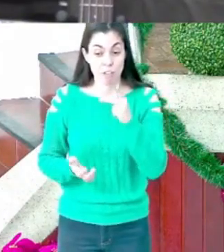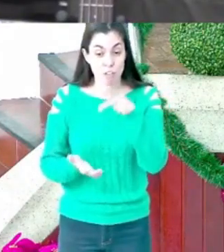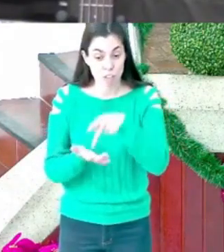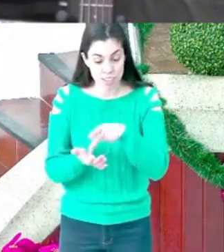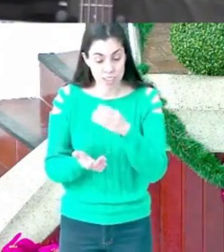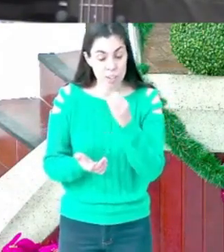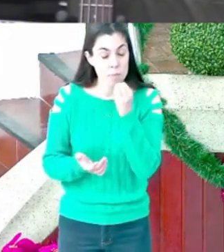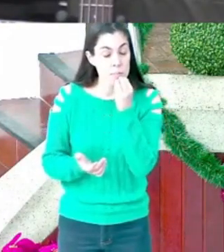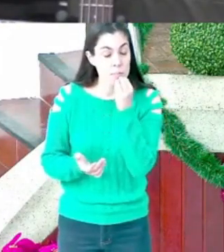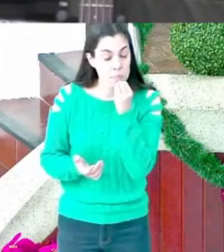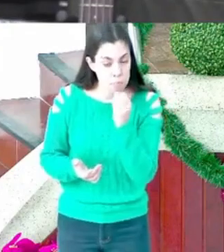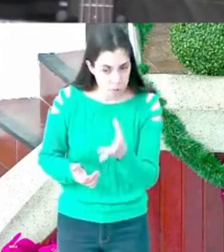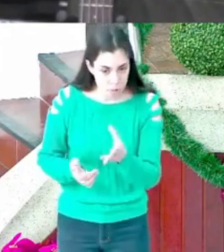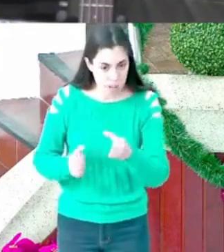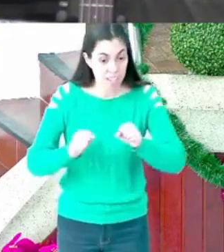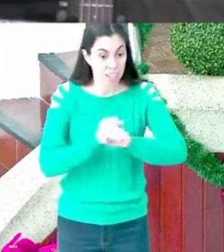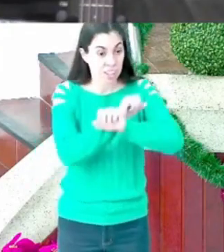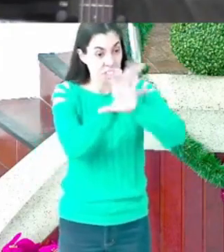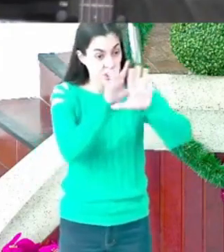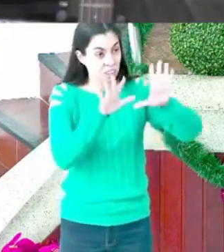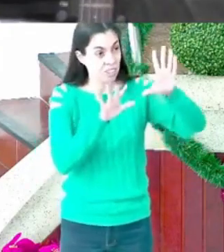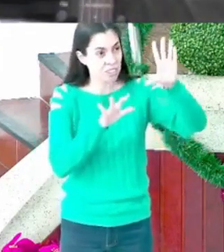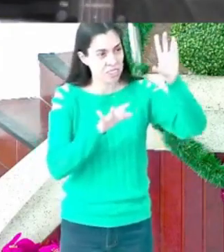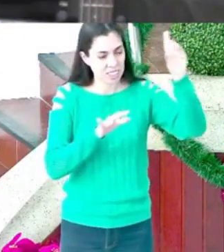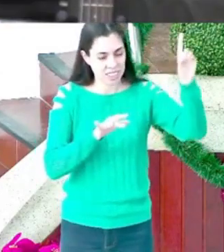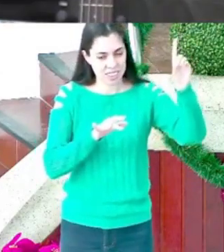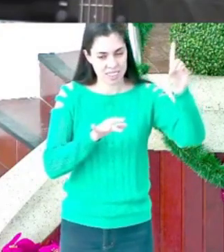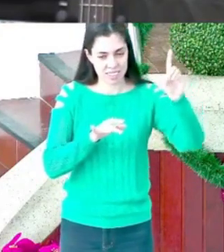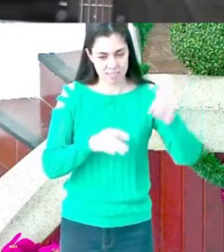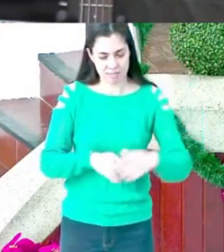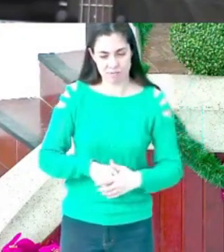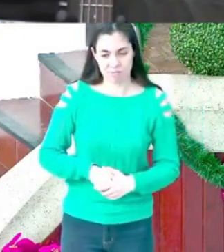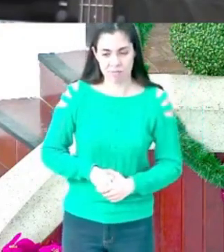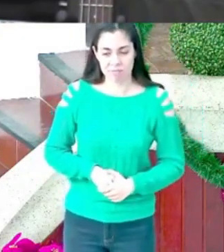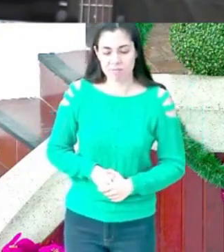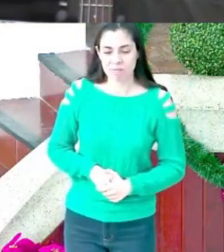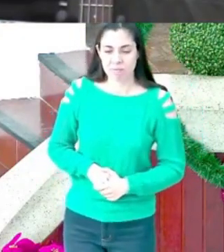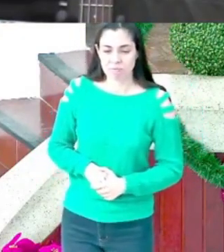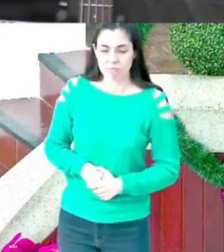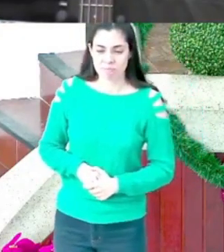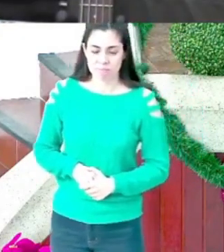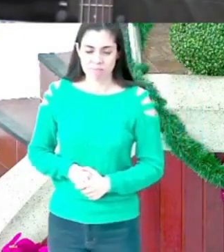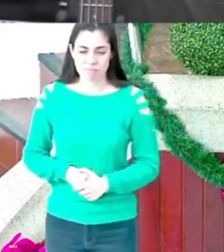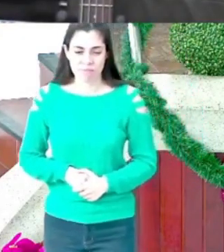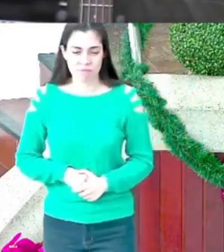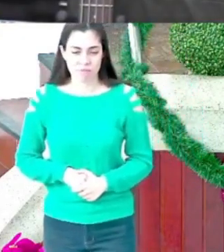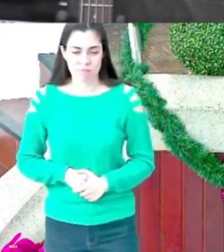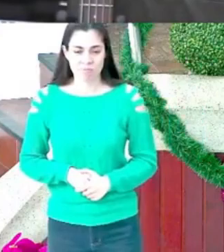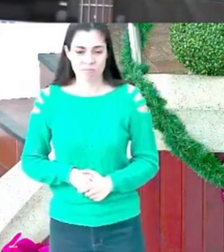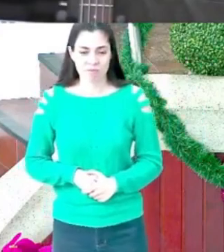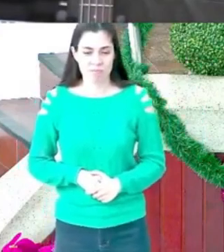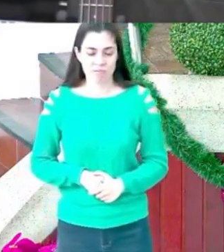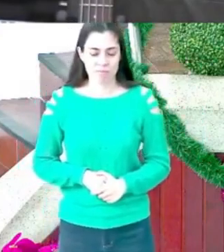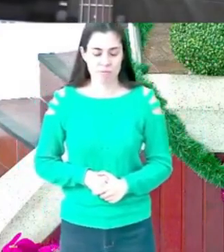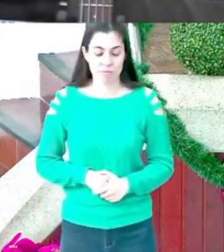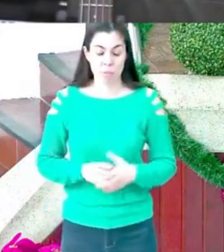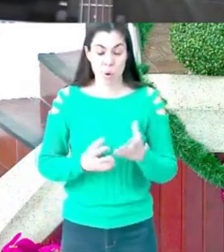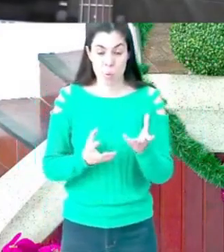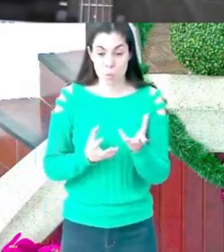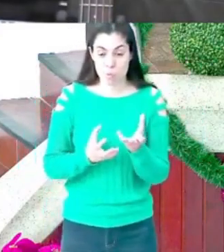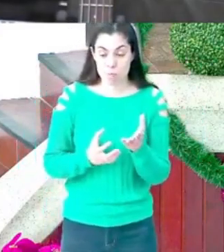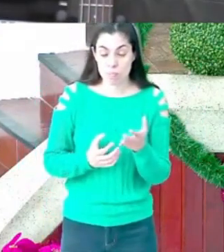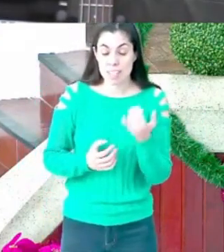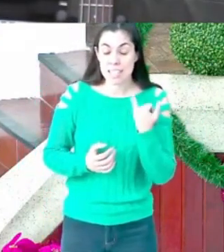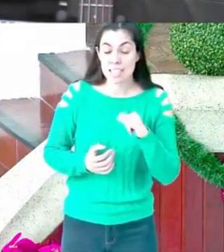crescente domínio dos nossos desejos, dos nossos próprios desejos, quando buscamos disciplina.